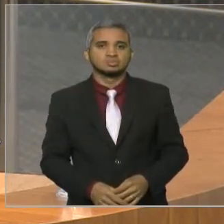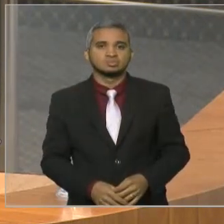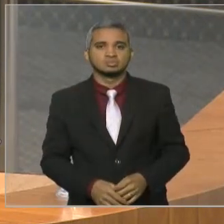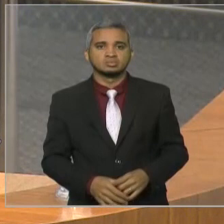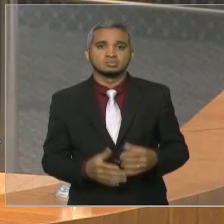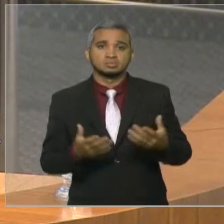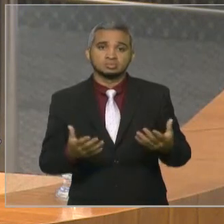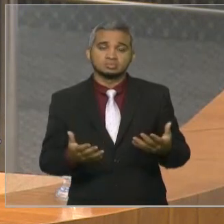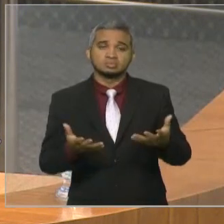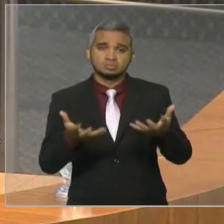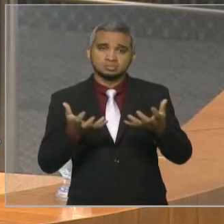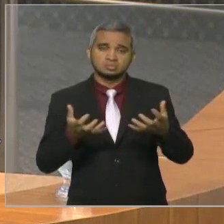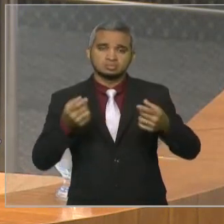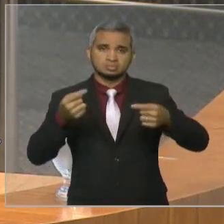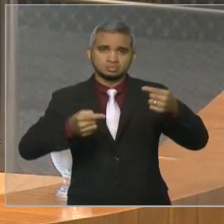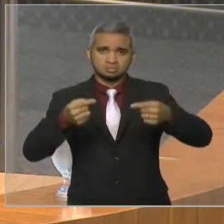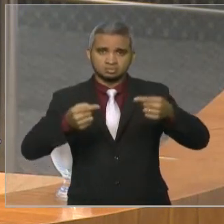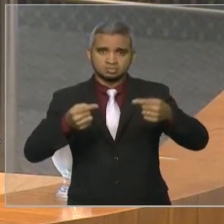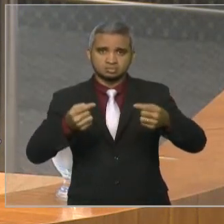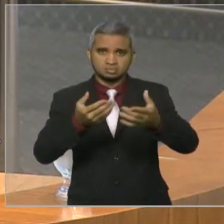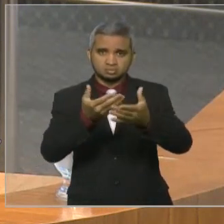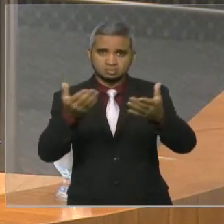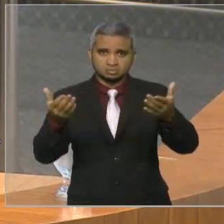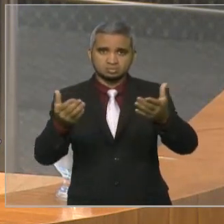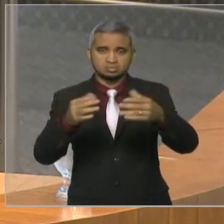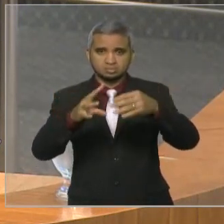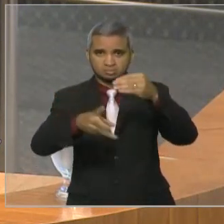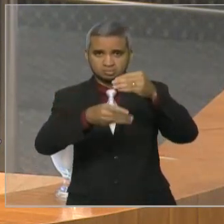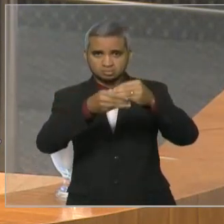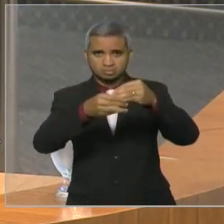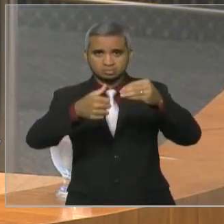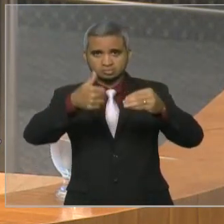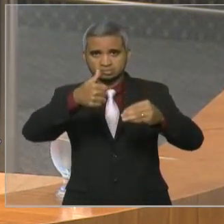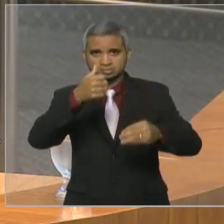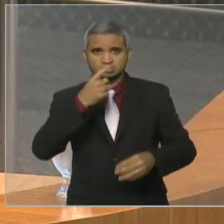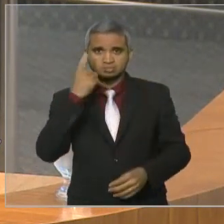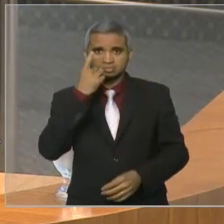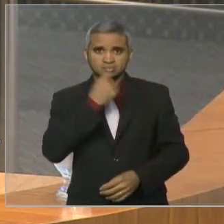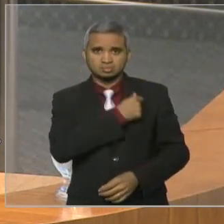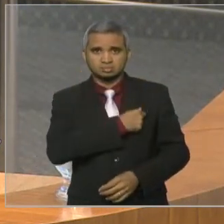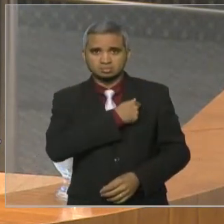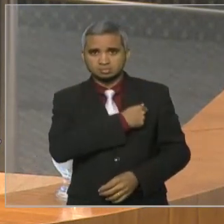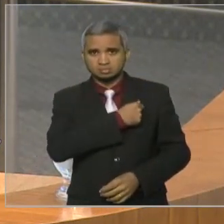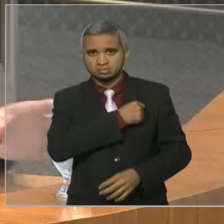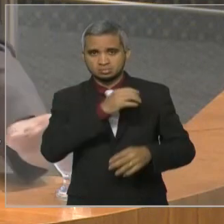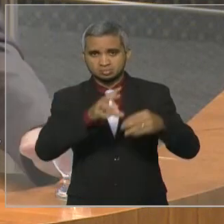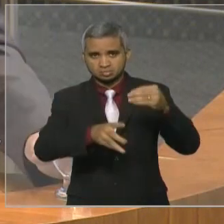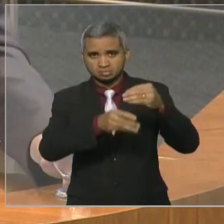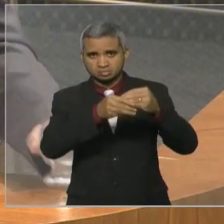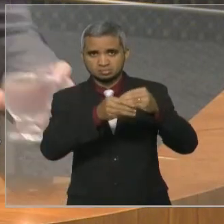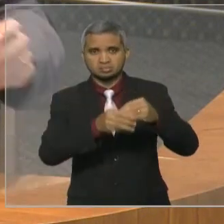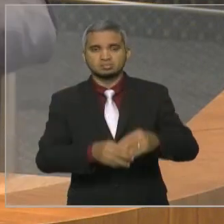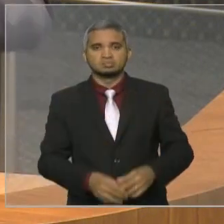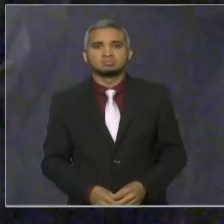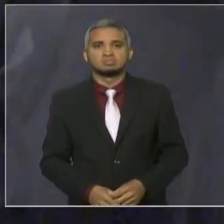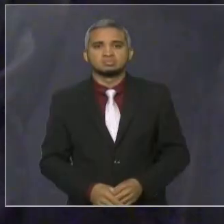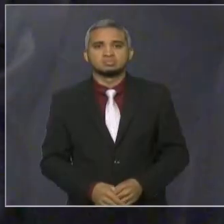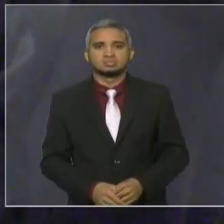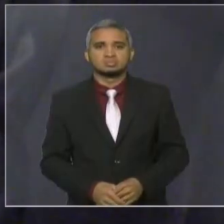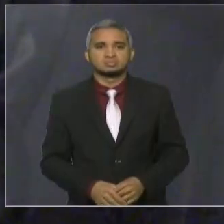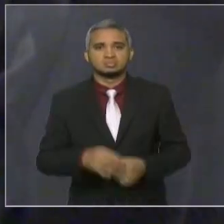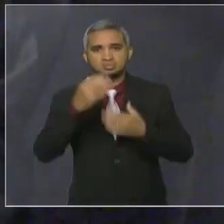os colegas. E aqui eu abro a parte inicialmente para o deputado Antônio Pereira. Parte do que ia falar, muito